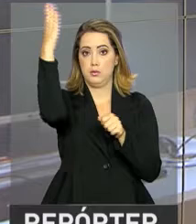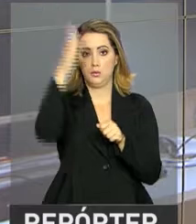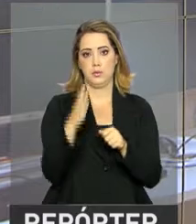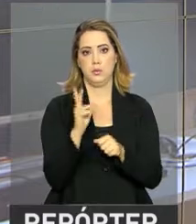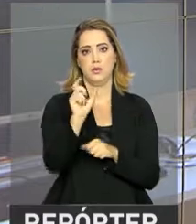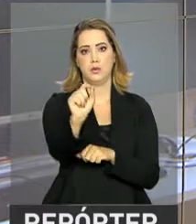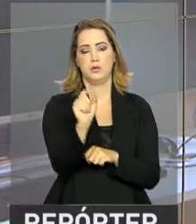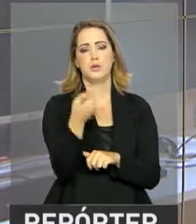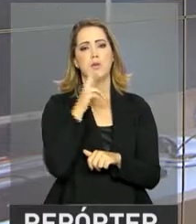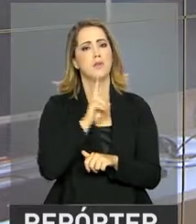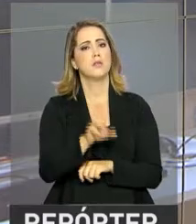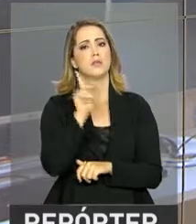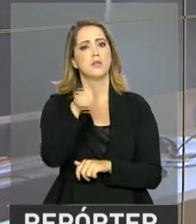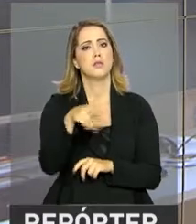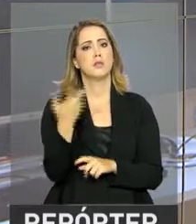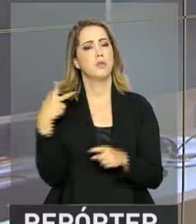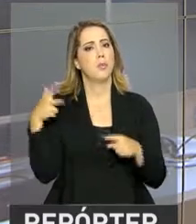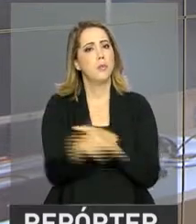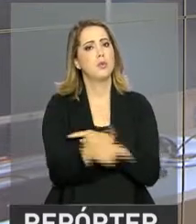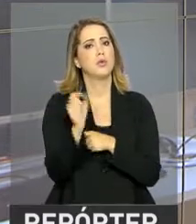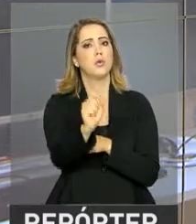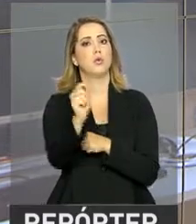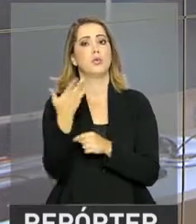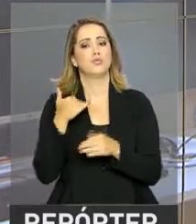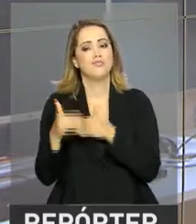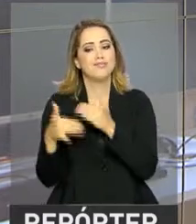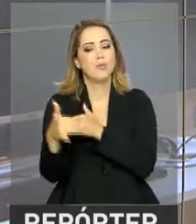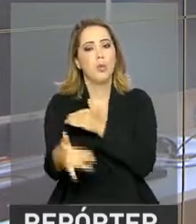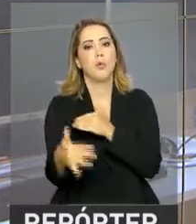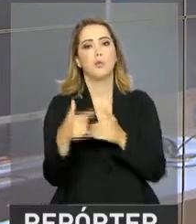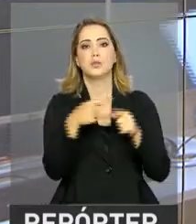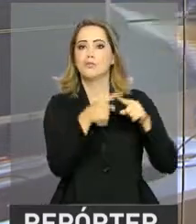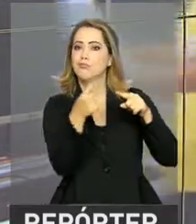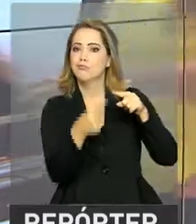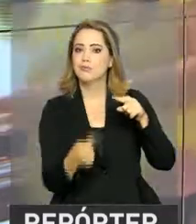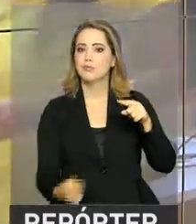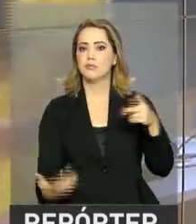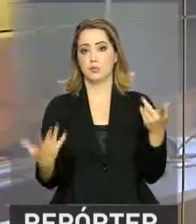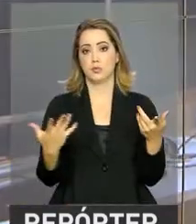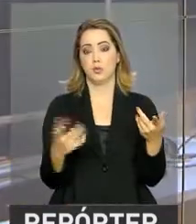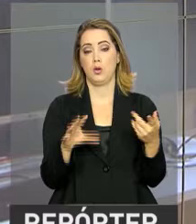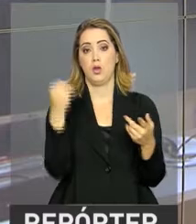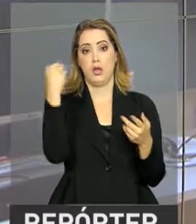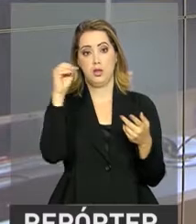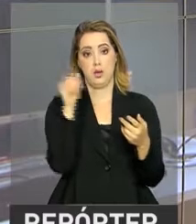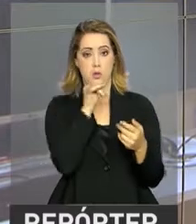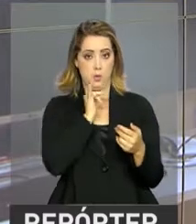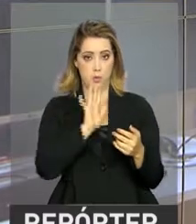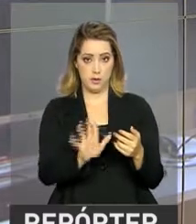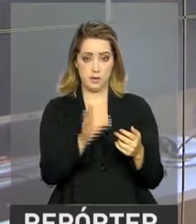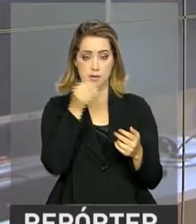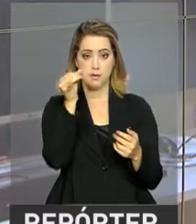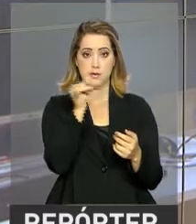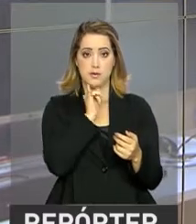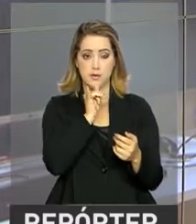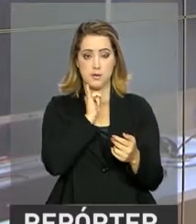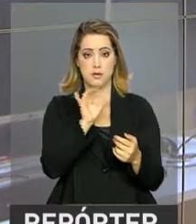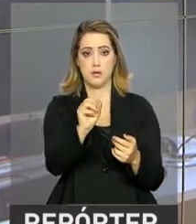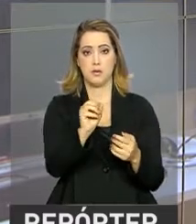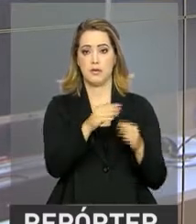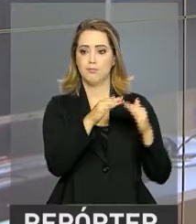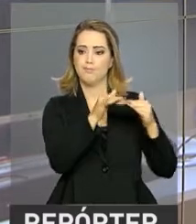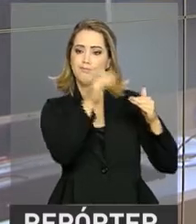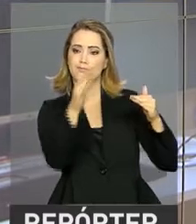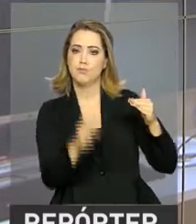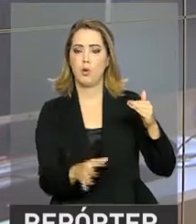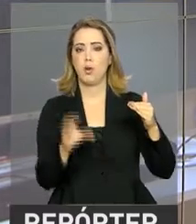Esse resultado interrompe uma sequência de 4 meses de retração na economia. Em outubro, por exemplo, o índice havia registrado queda